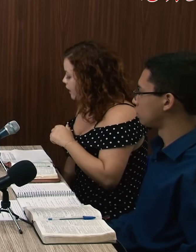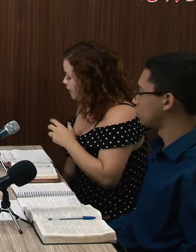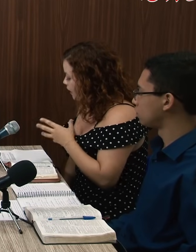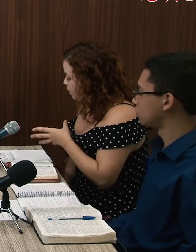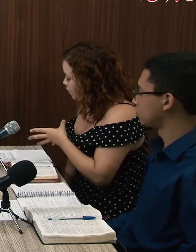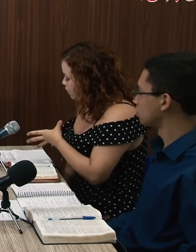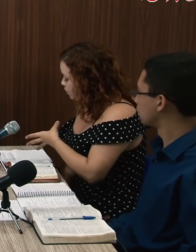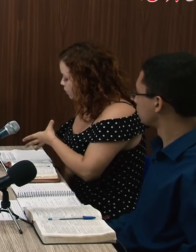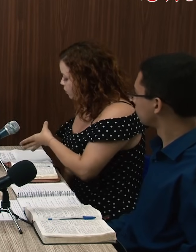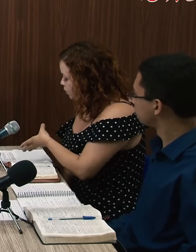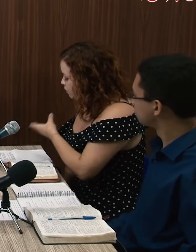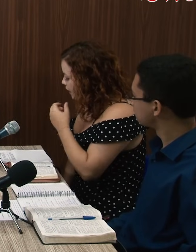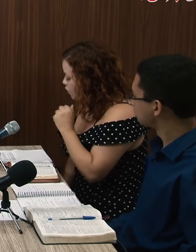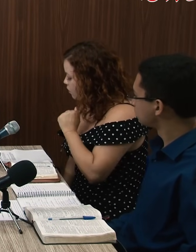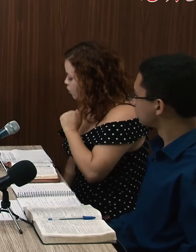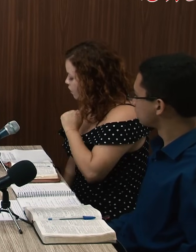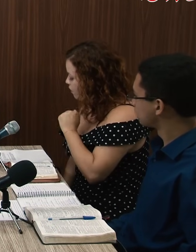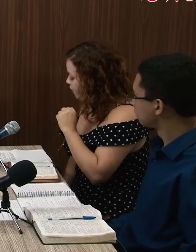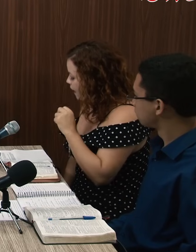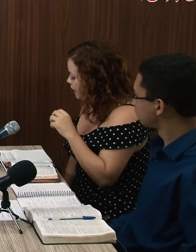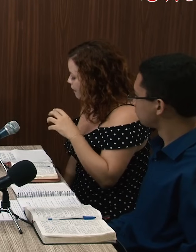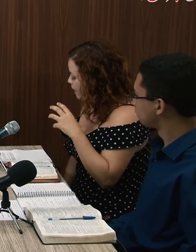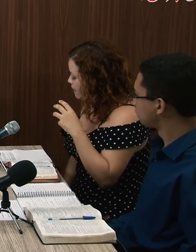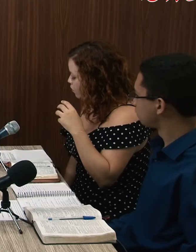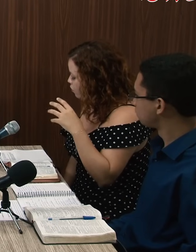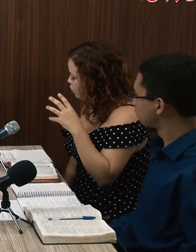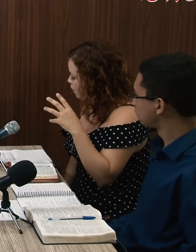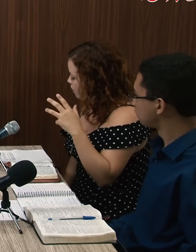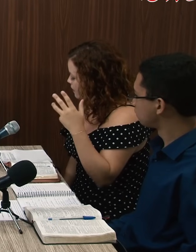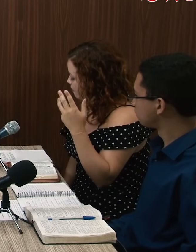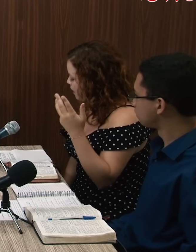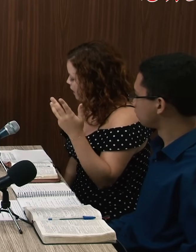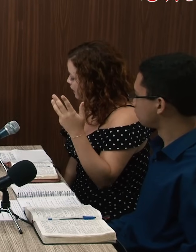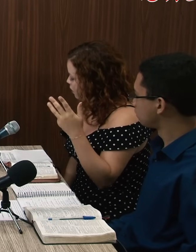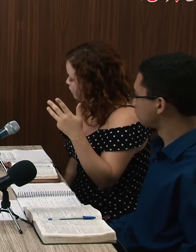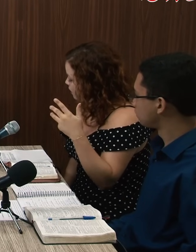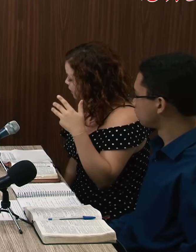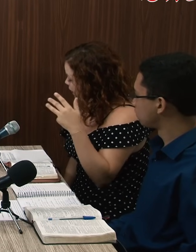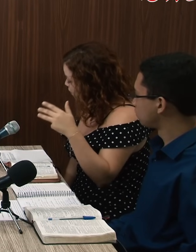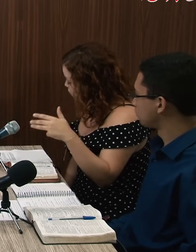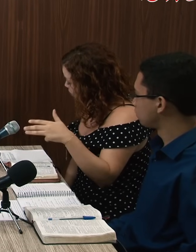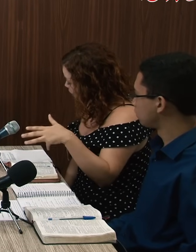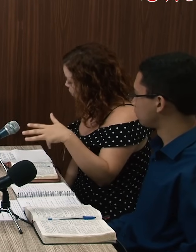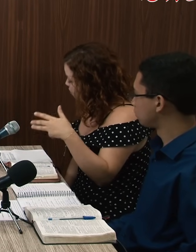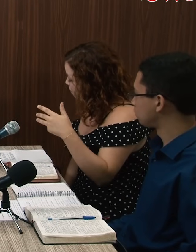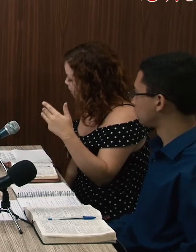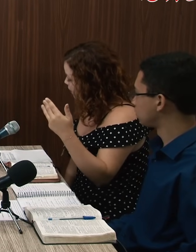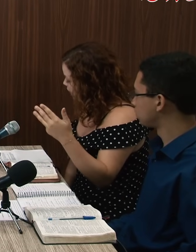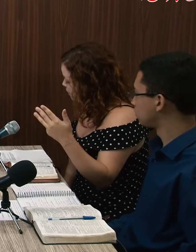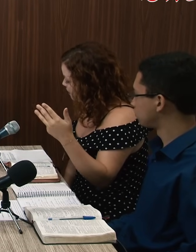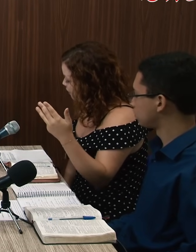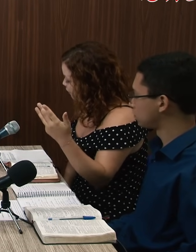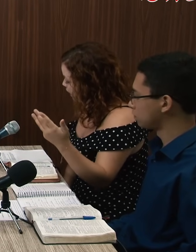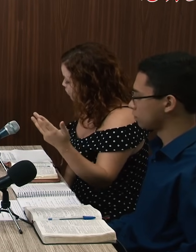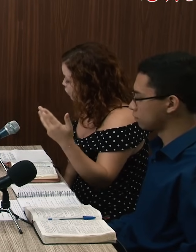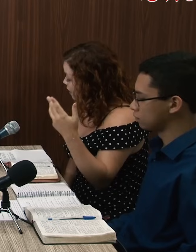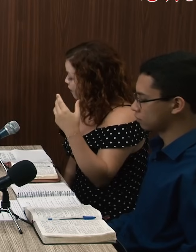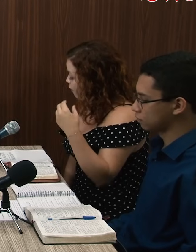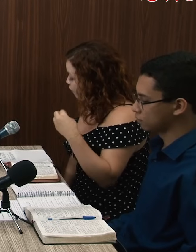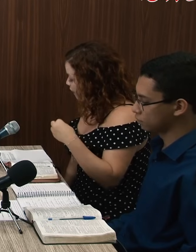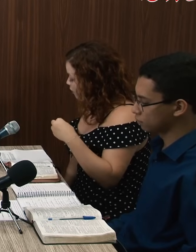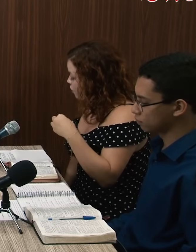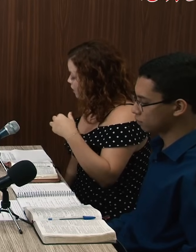Senhor. Tem um texto em João que fala, né, mas a todos quanto receberem, Deus deu-lhes o poder de serem